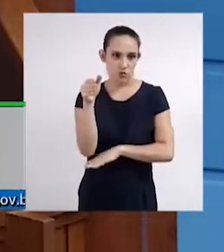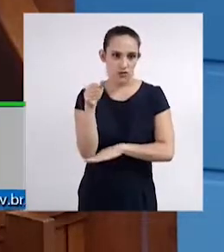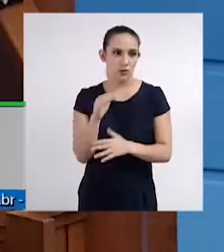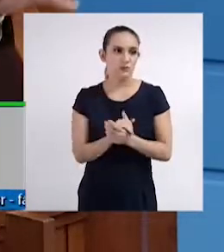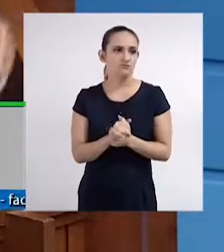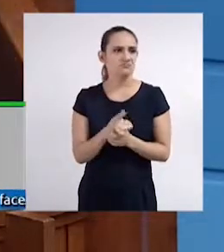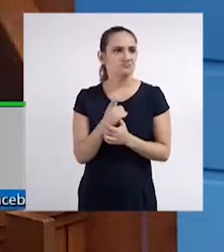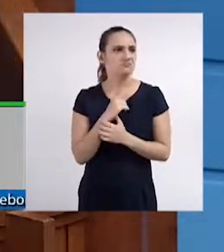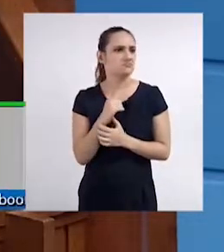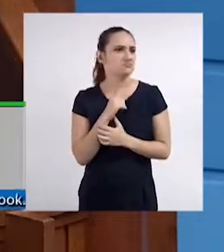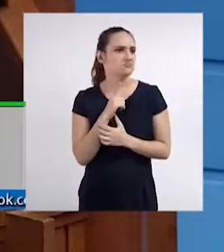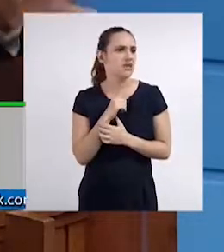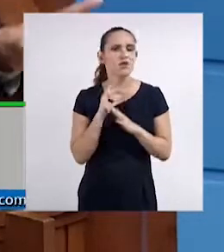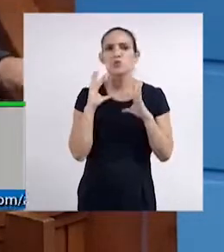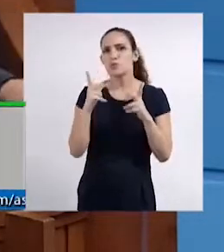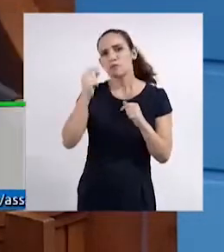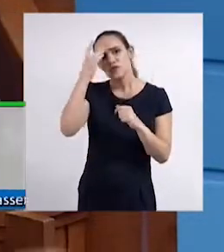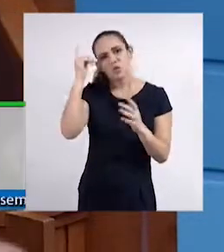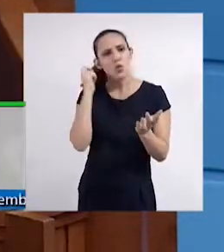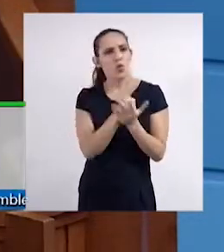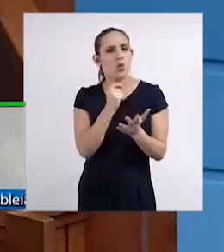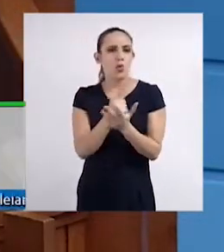Pacotes turísticos contratados,